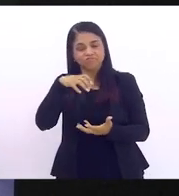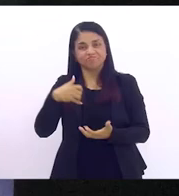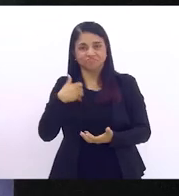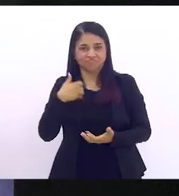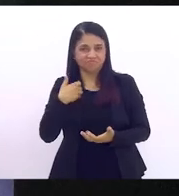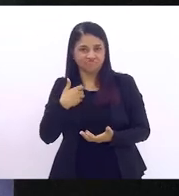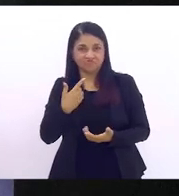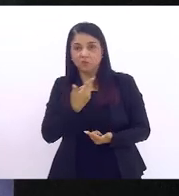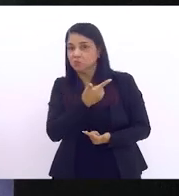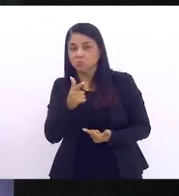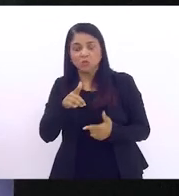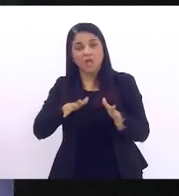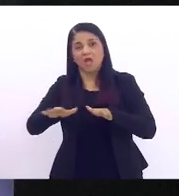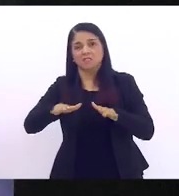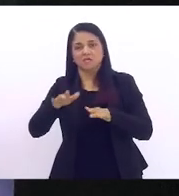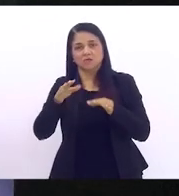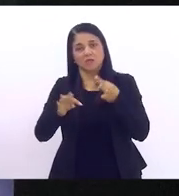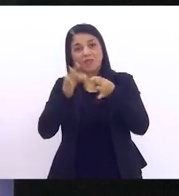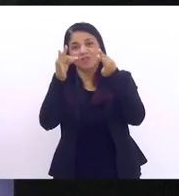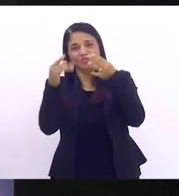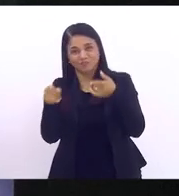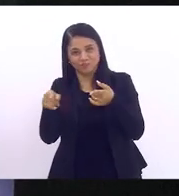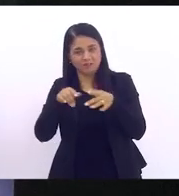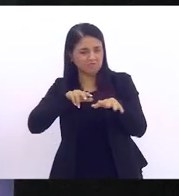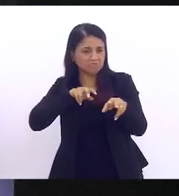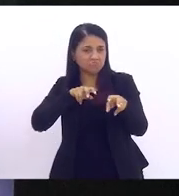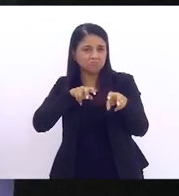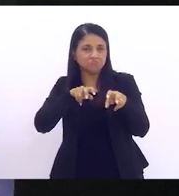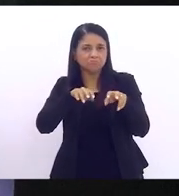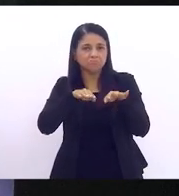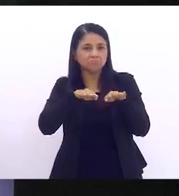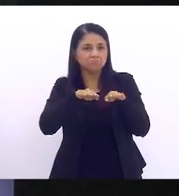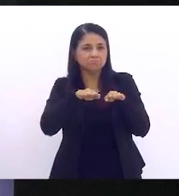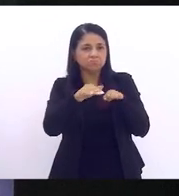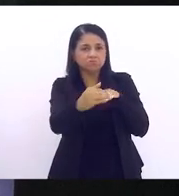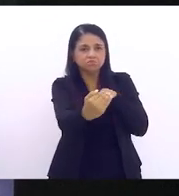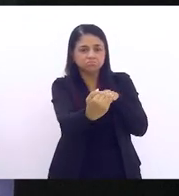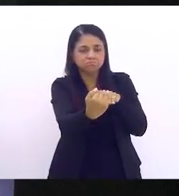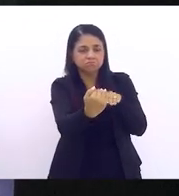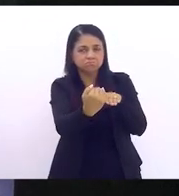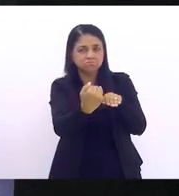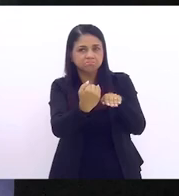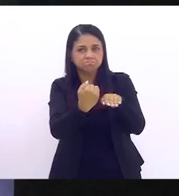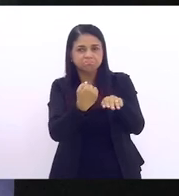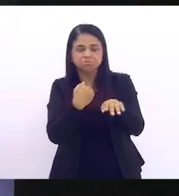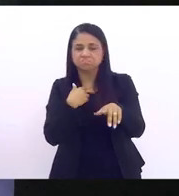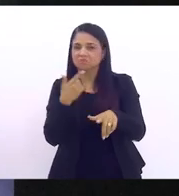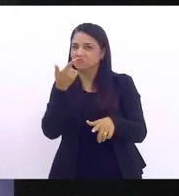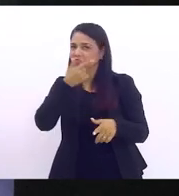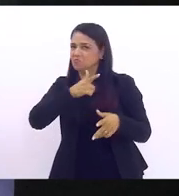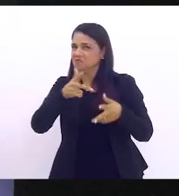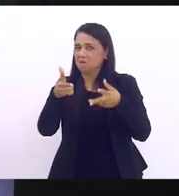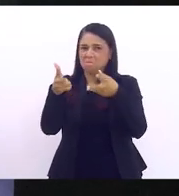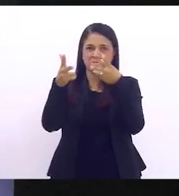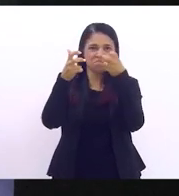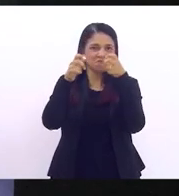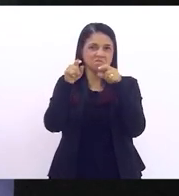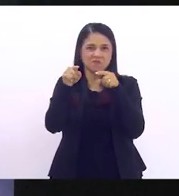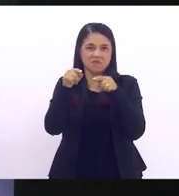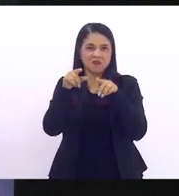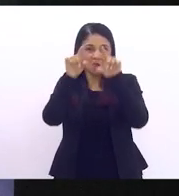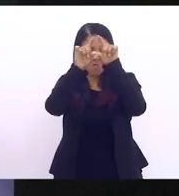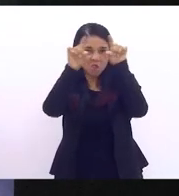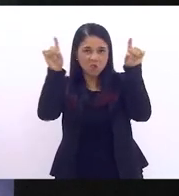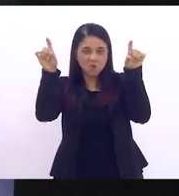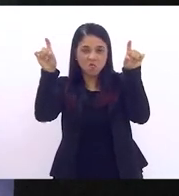tem acesso à tecnologia ele passa ali eu não sei se ele consegue identificar hoje se aquilo ali é um ptico de